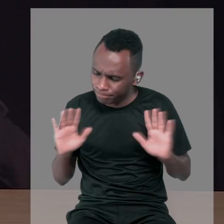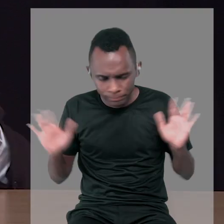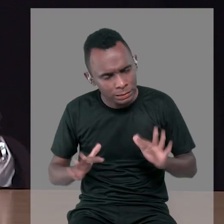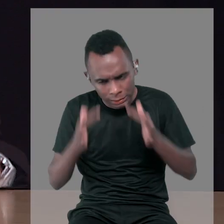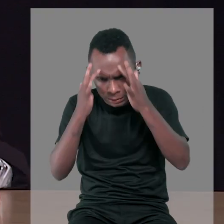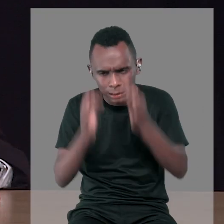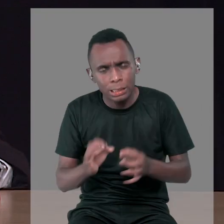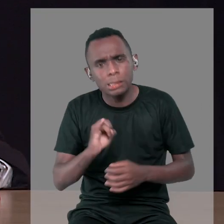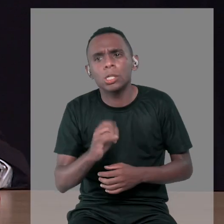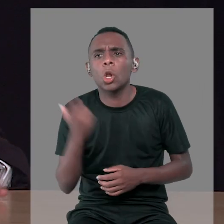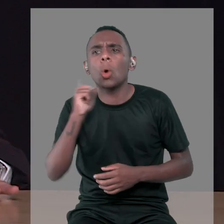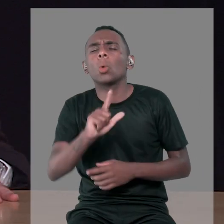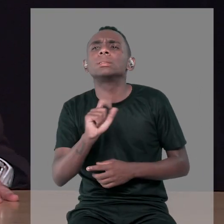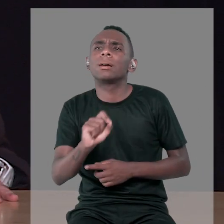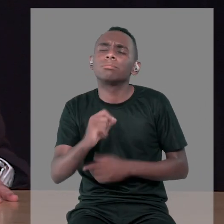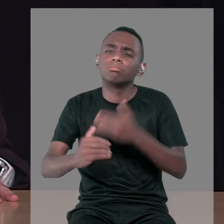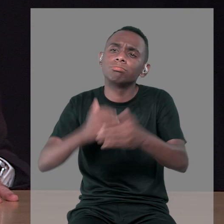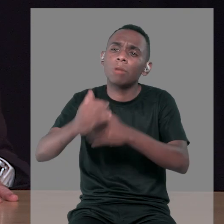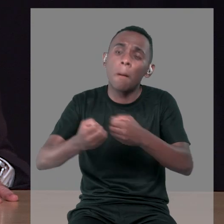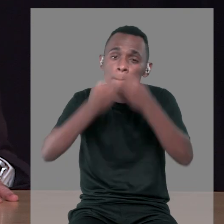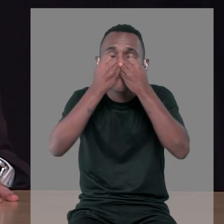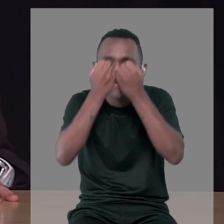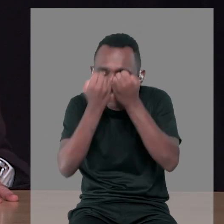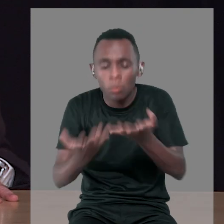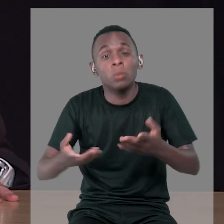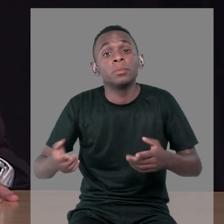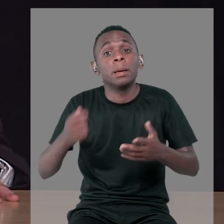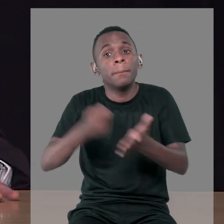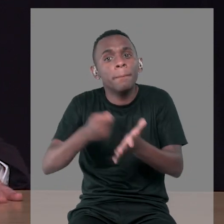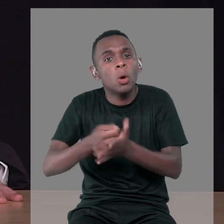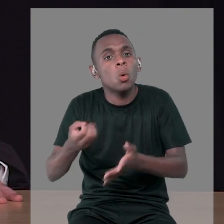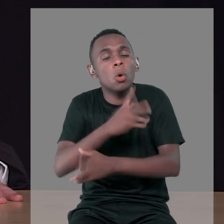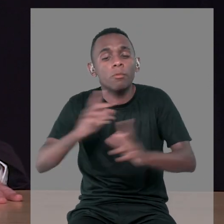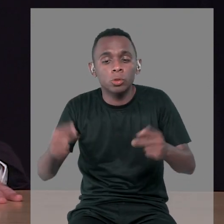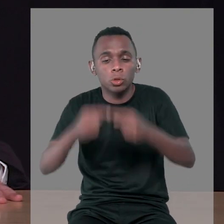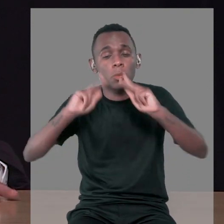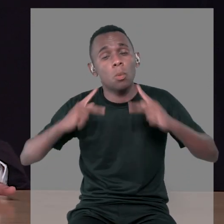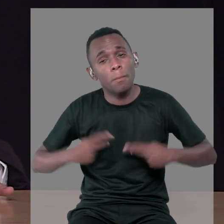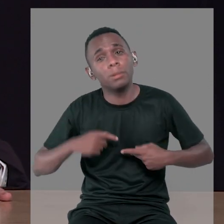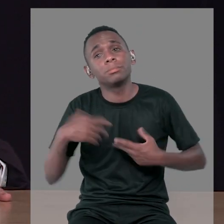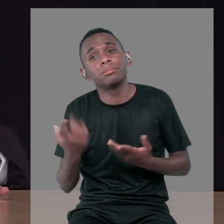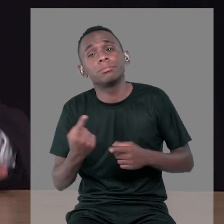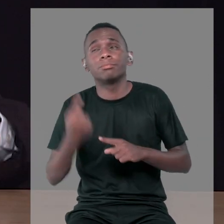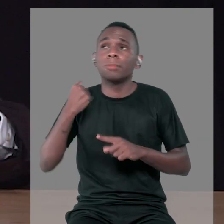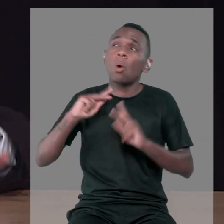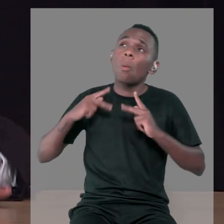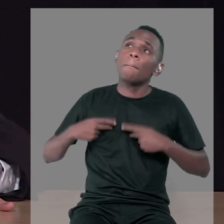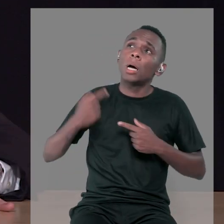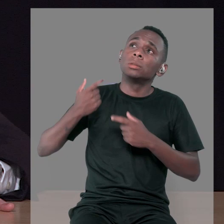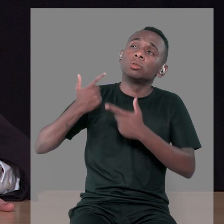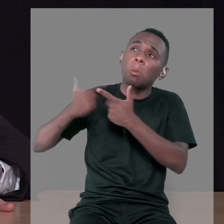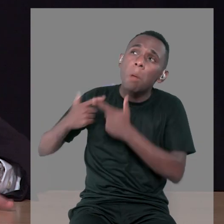passo exigindo um novo humano. Talvez o velho e bom humano, com as suas deficiências totais e que gestam